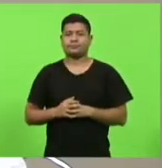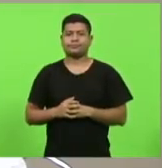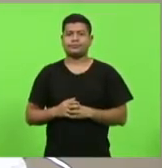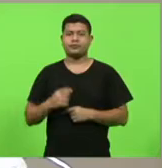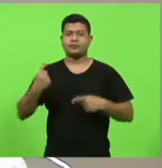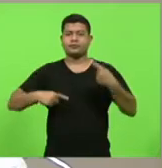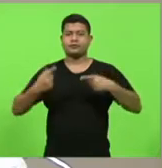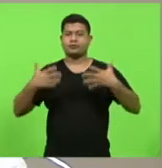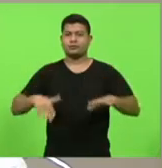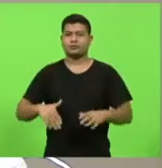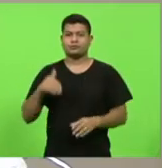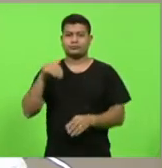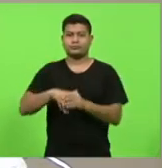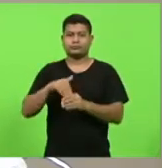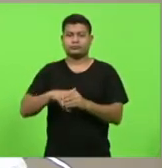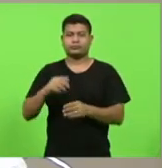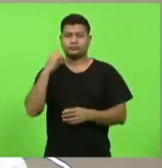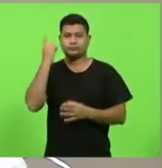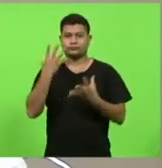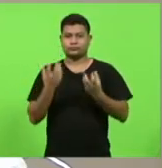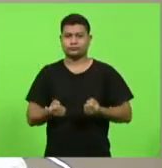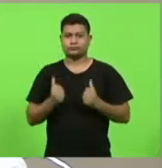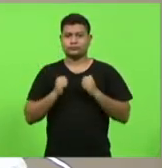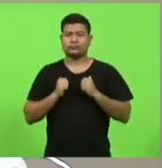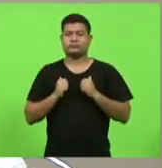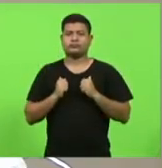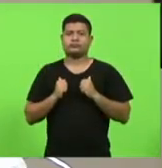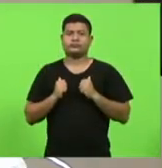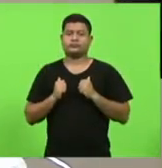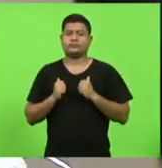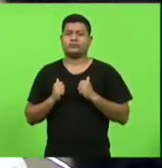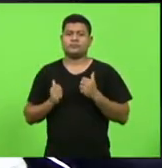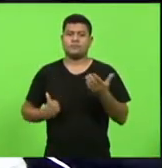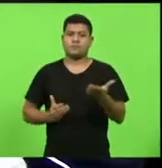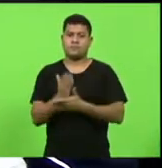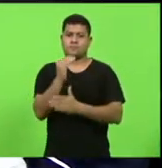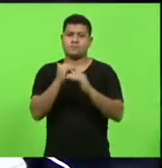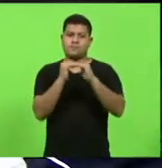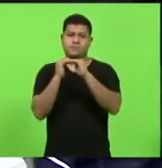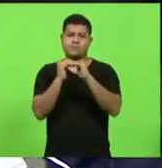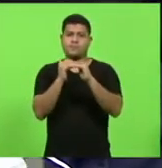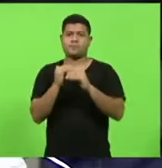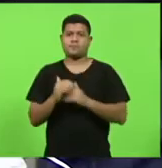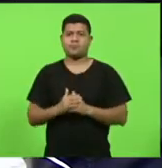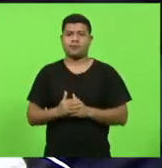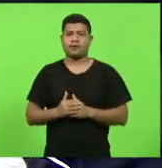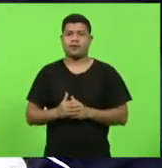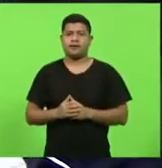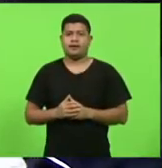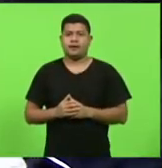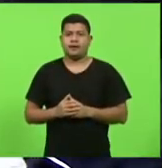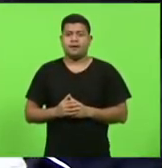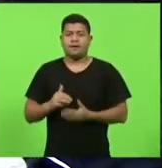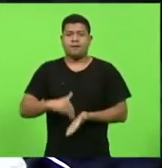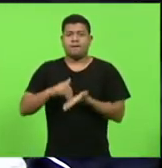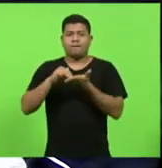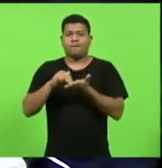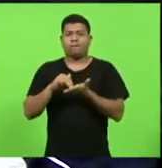queira discutir, em votação. Deputados que aprovam, permaneçam como se encontram. Aprovado por unanimidade.